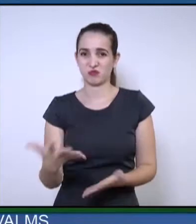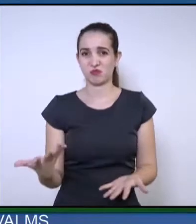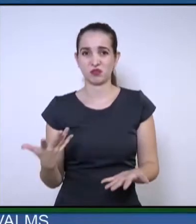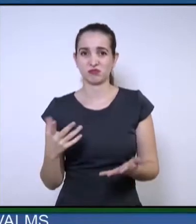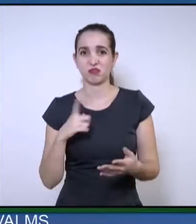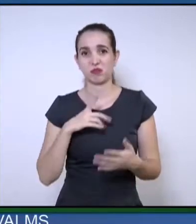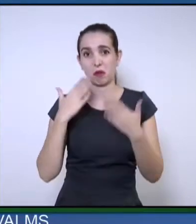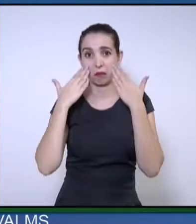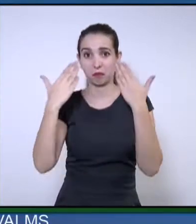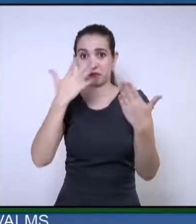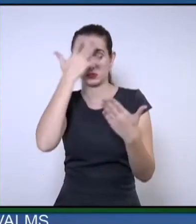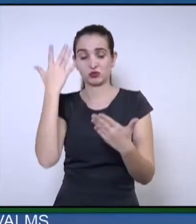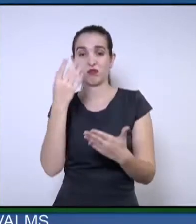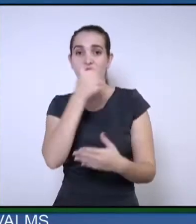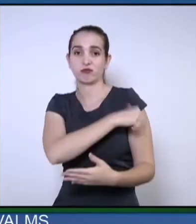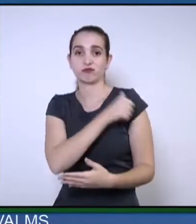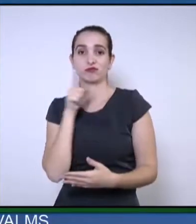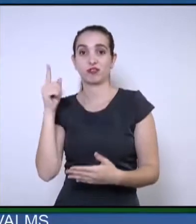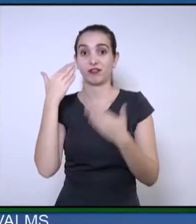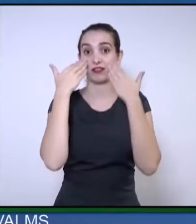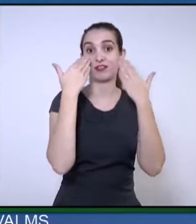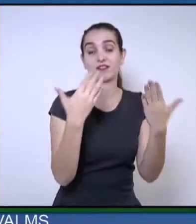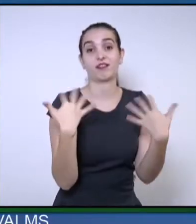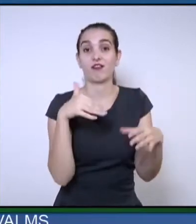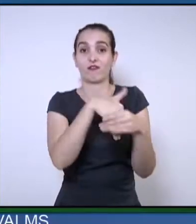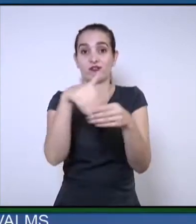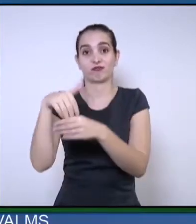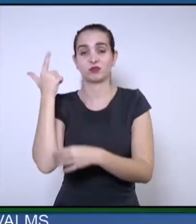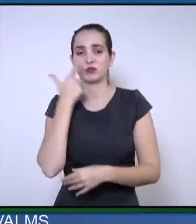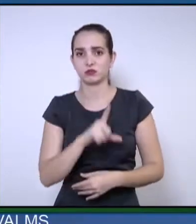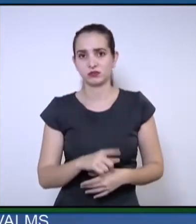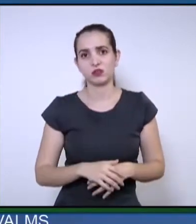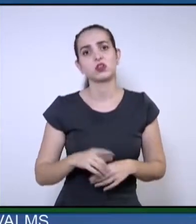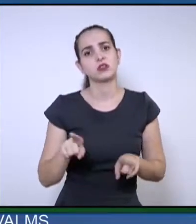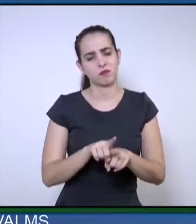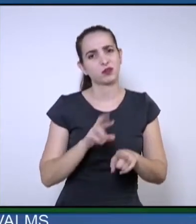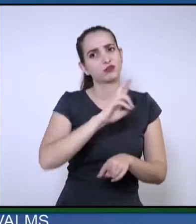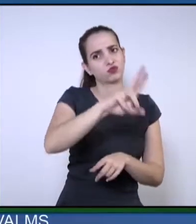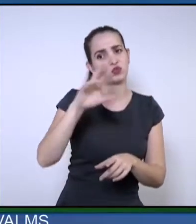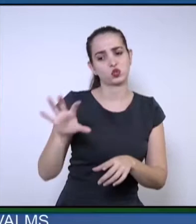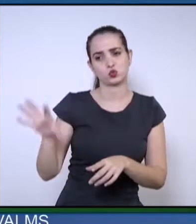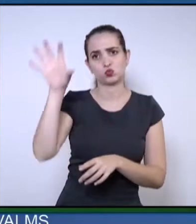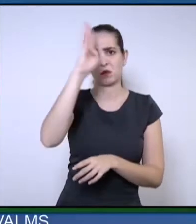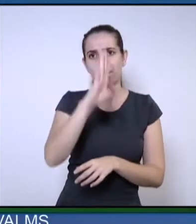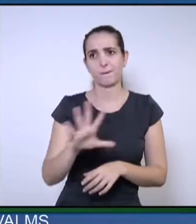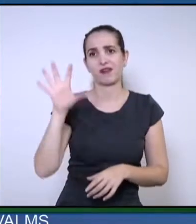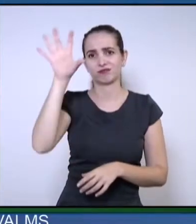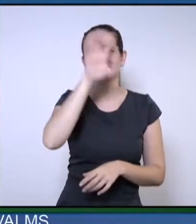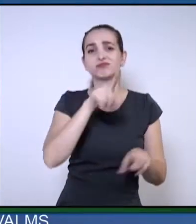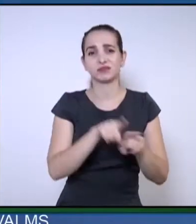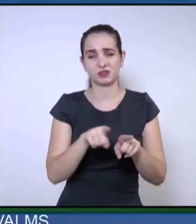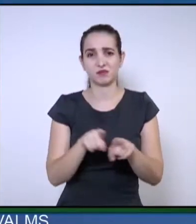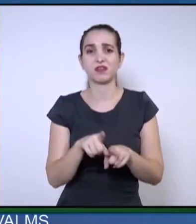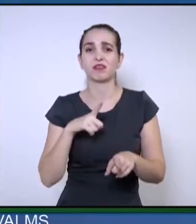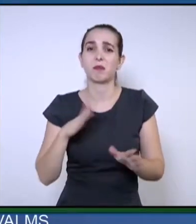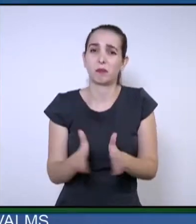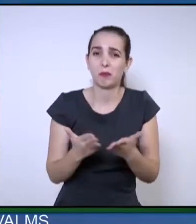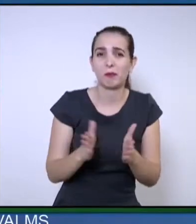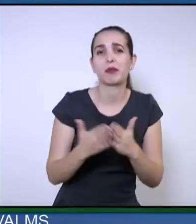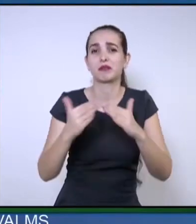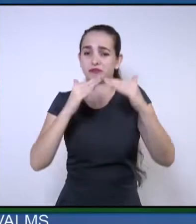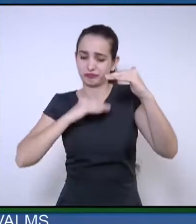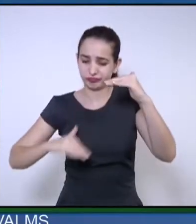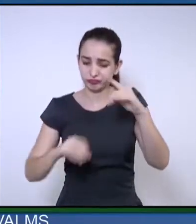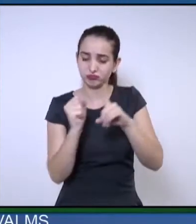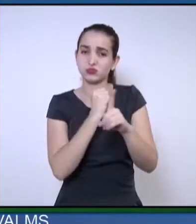continua, infelizmente, da mesma maneira, exemplo de outros lugares do nosso país também, com pobreza, com miséria em ascendência, com